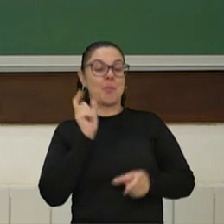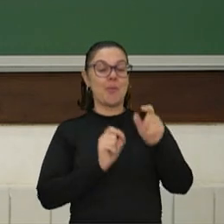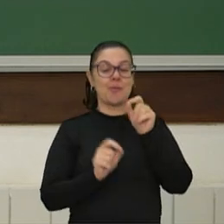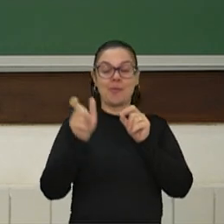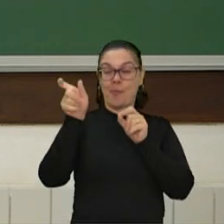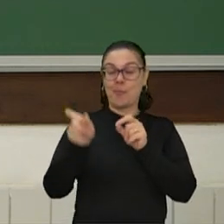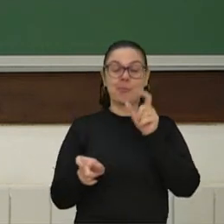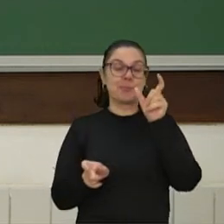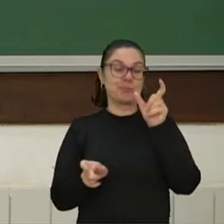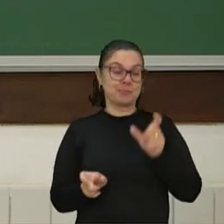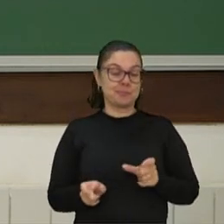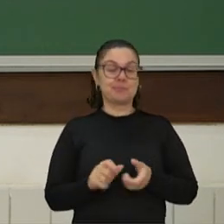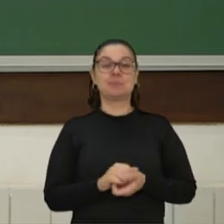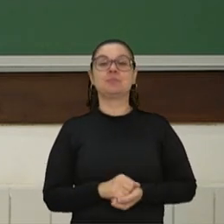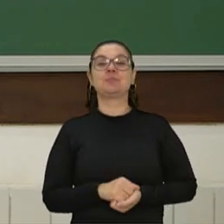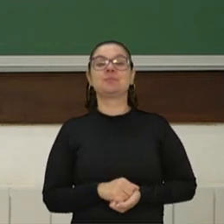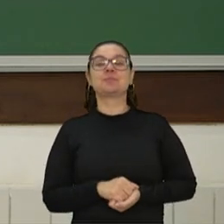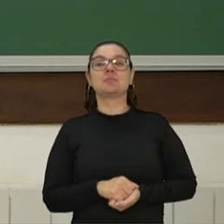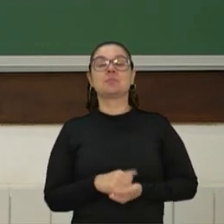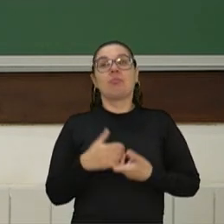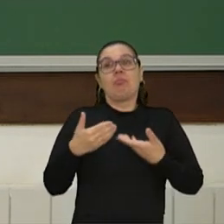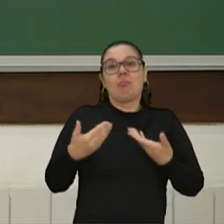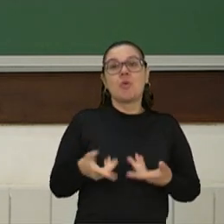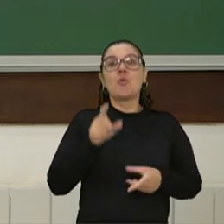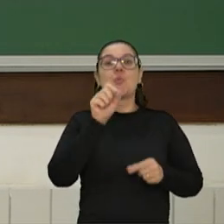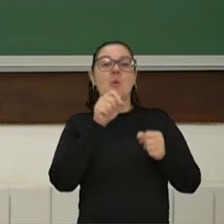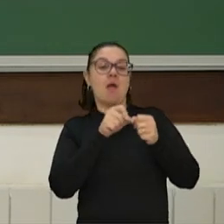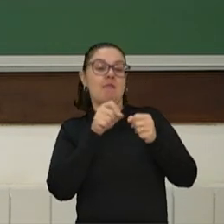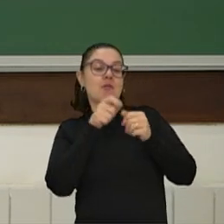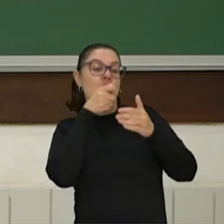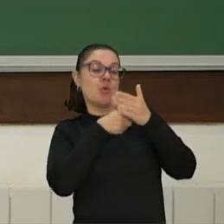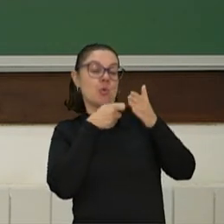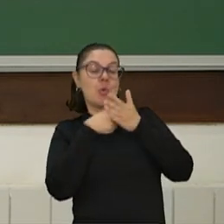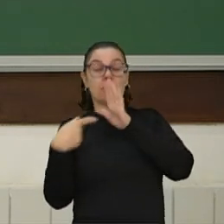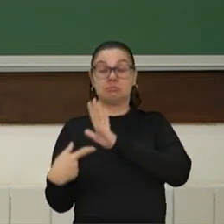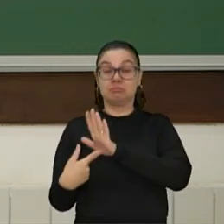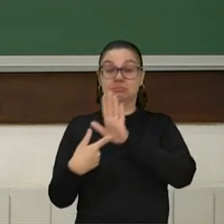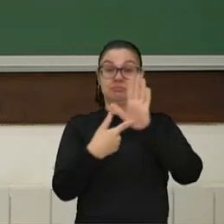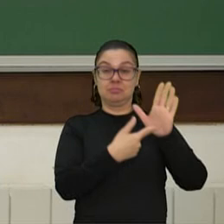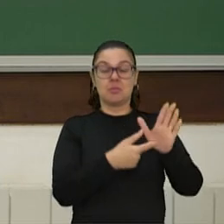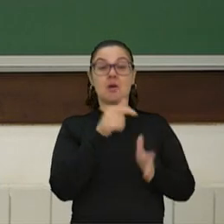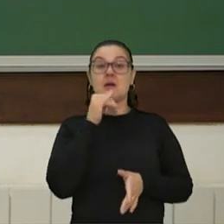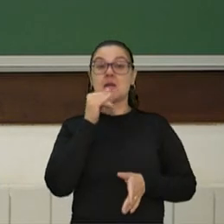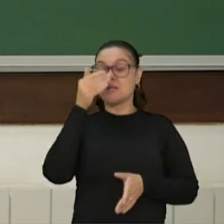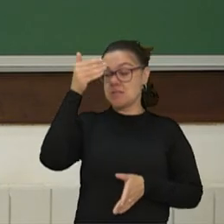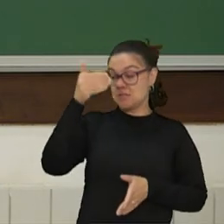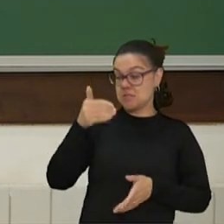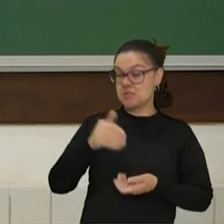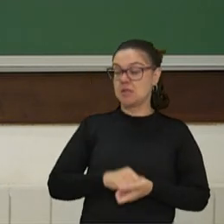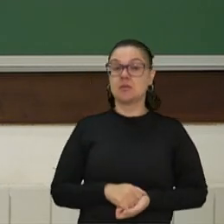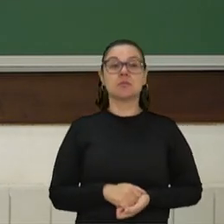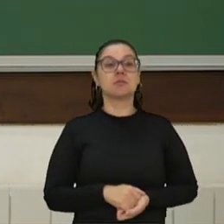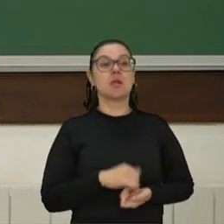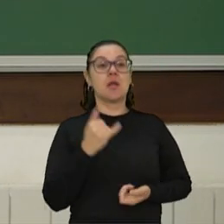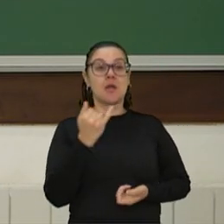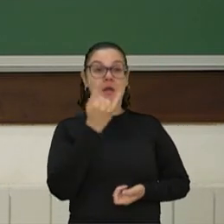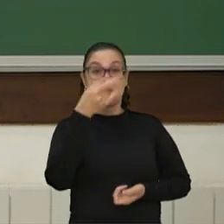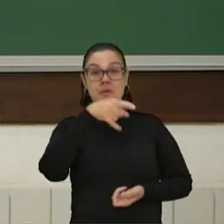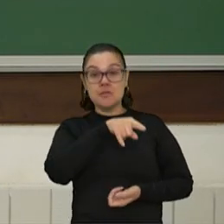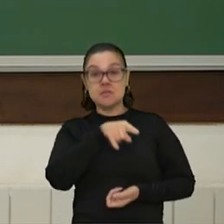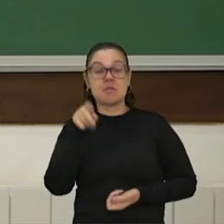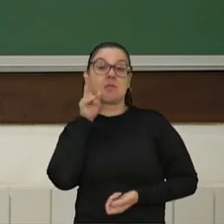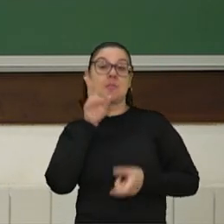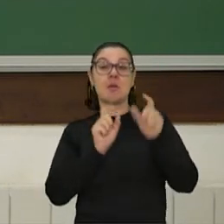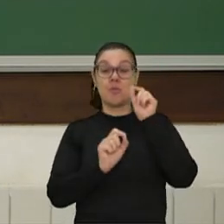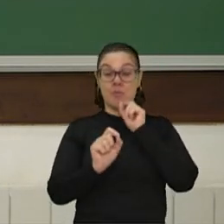é a personalidade que está ali, né? O que ela fez, o que ela representa. Por exemplo, nesse meme é importante a